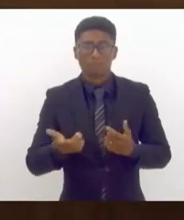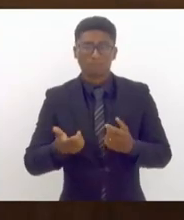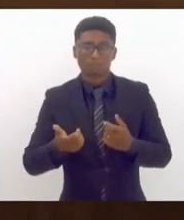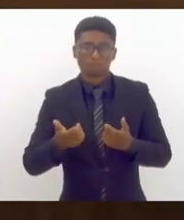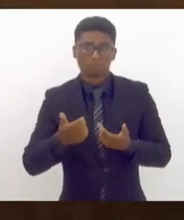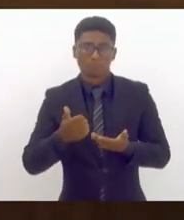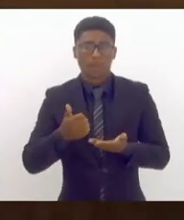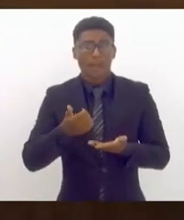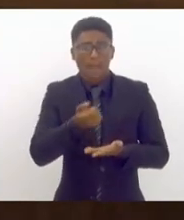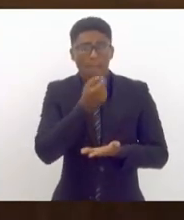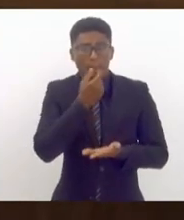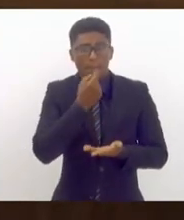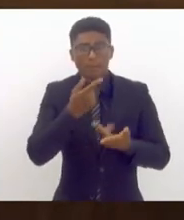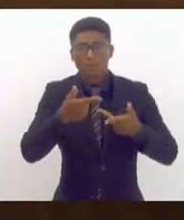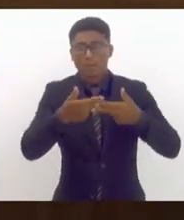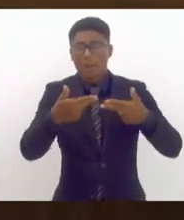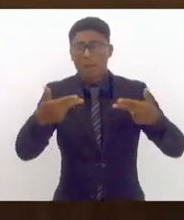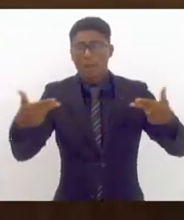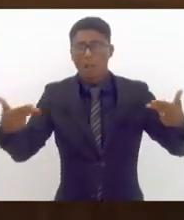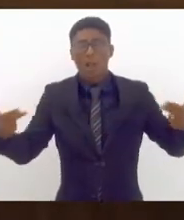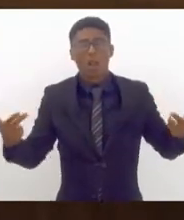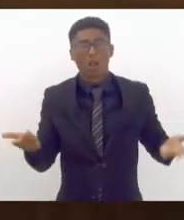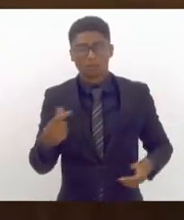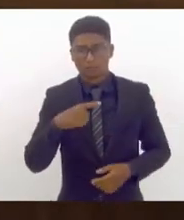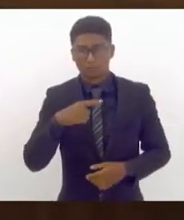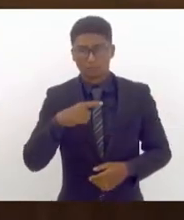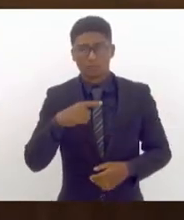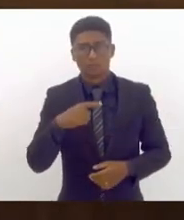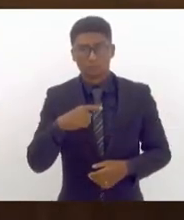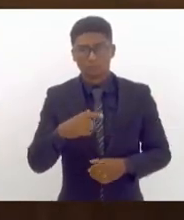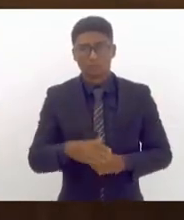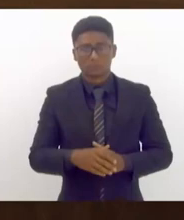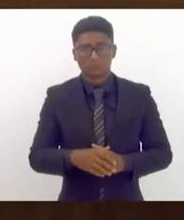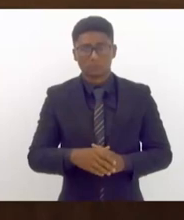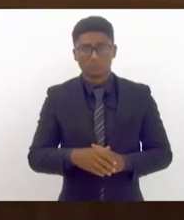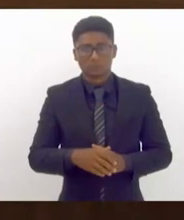uma gama de medicamentos, uma rede farmacêutica que tem muitas